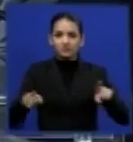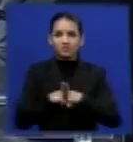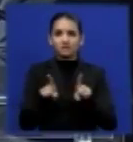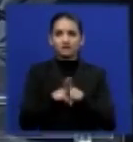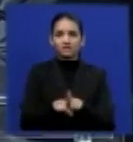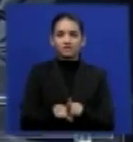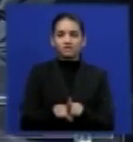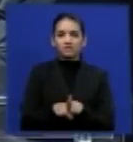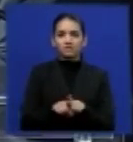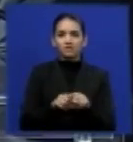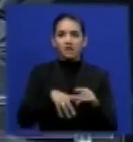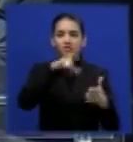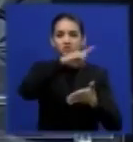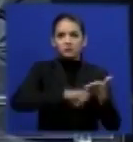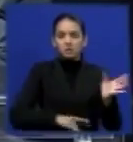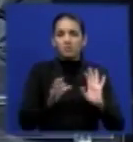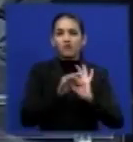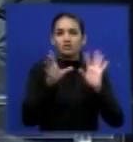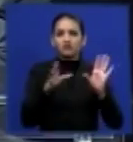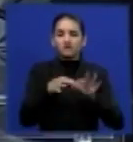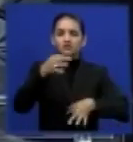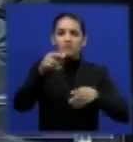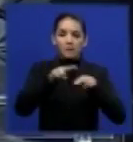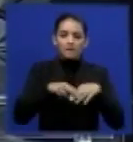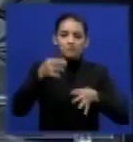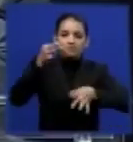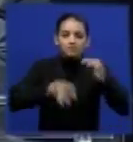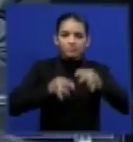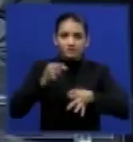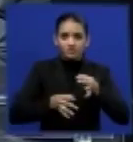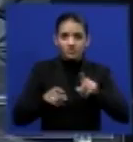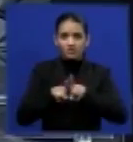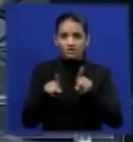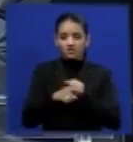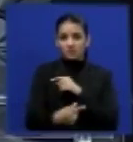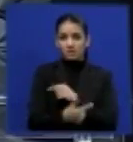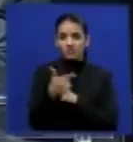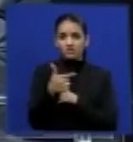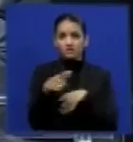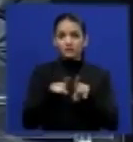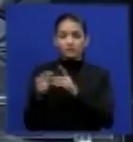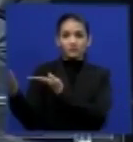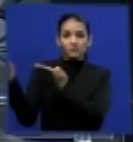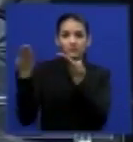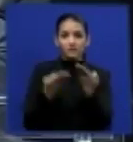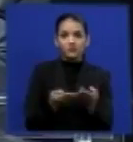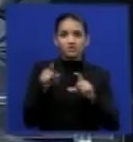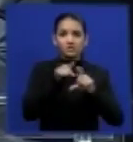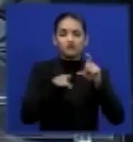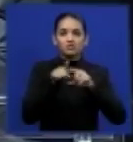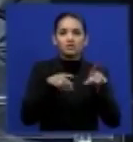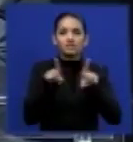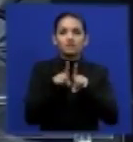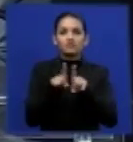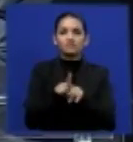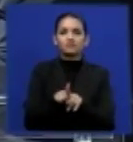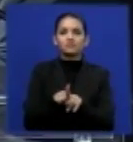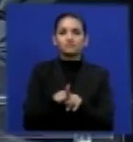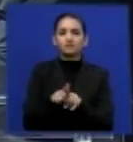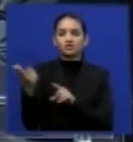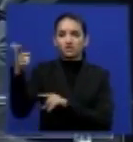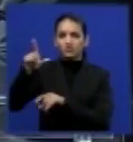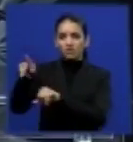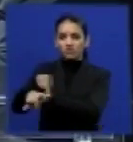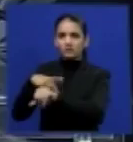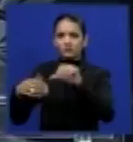decisões judiciais e a segunda questão a importação de pneus reformados provenientes dos demais países